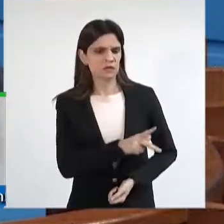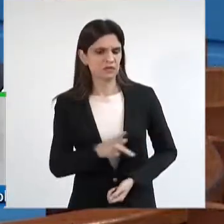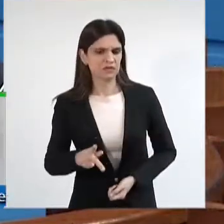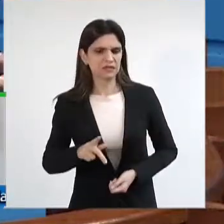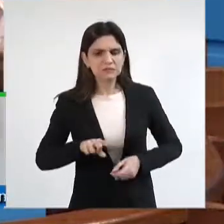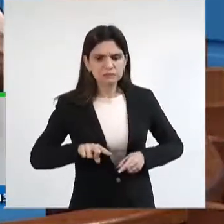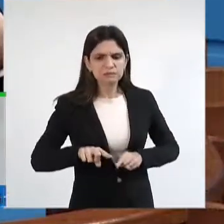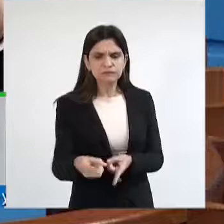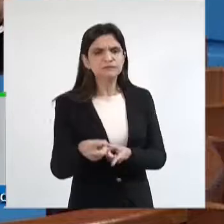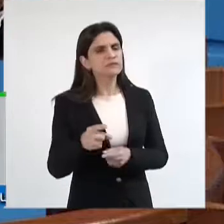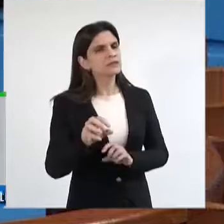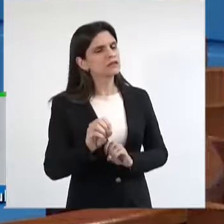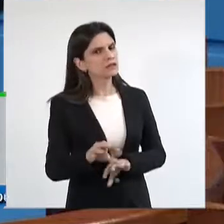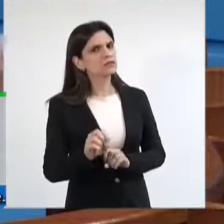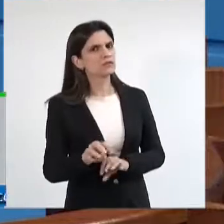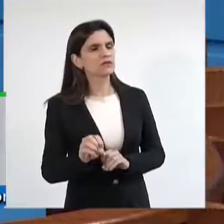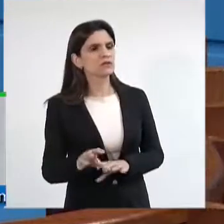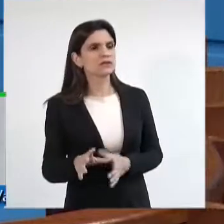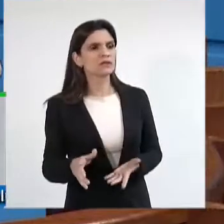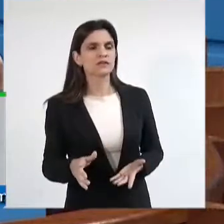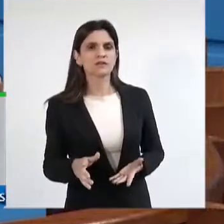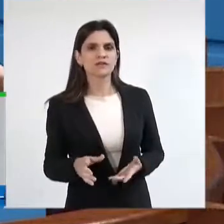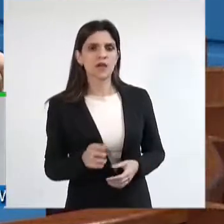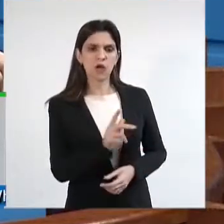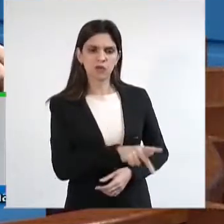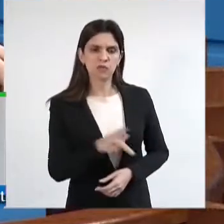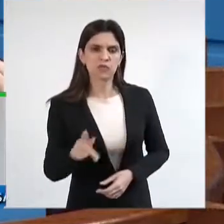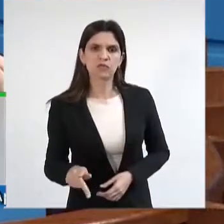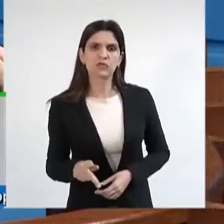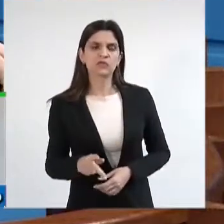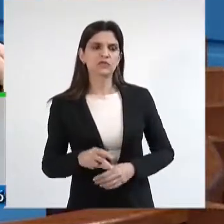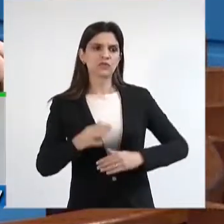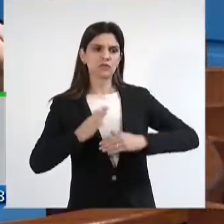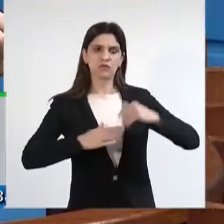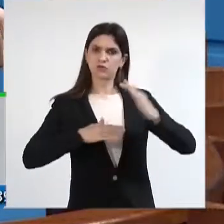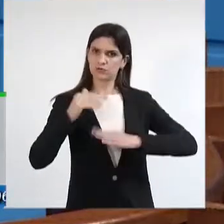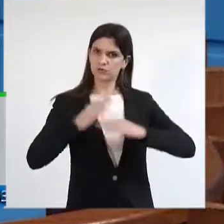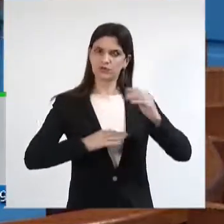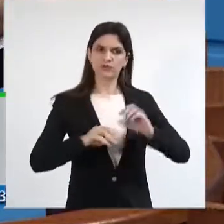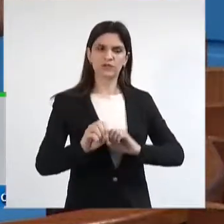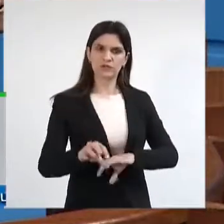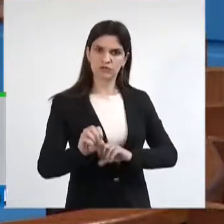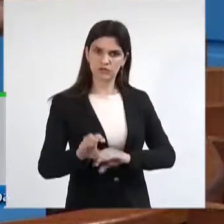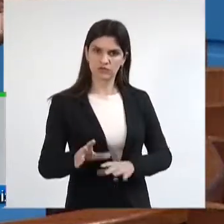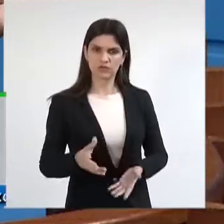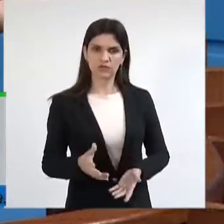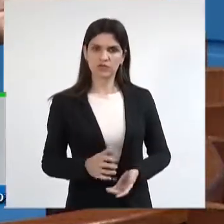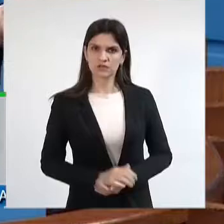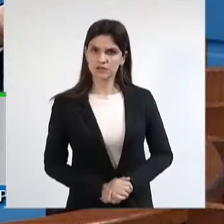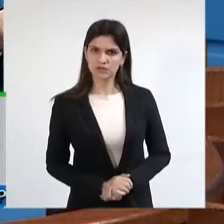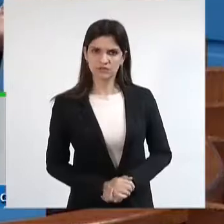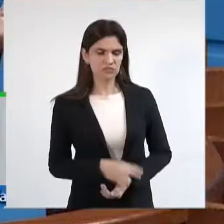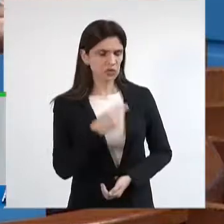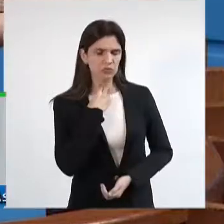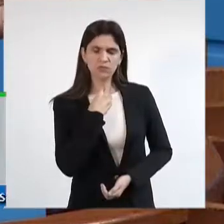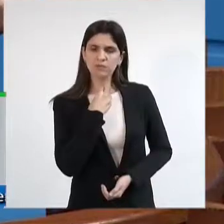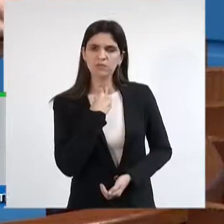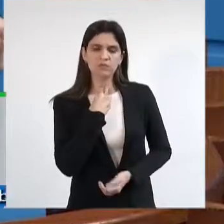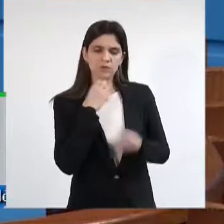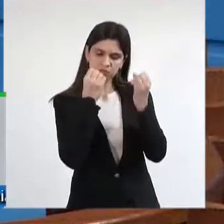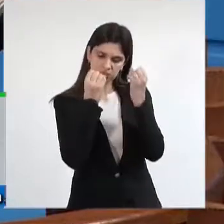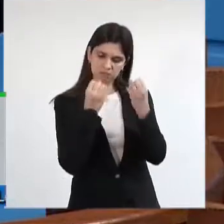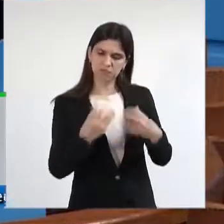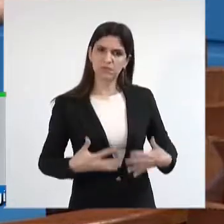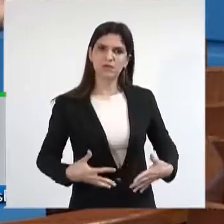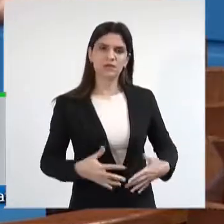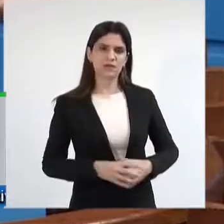dessa forma, atacar os educadores dessa forma, né? Ele não tem muita moral para falar sobre isso, porque ele